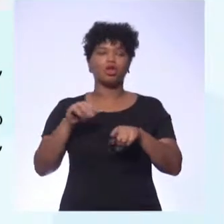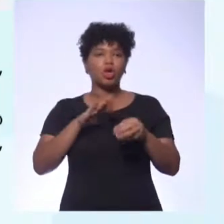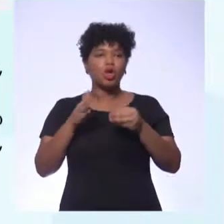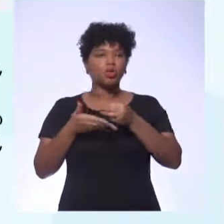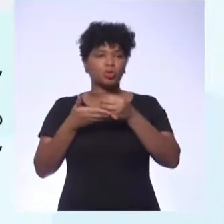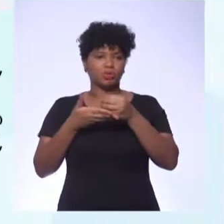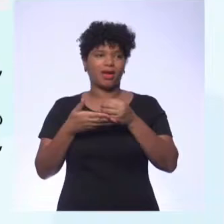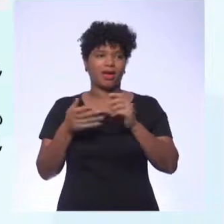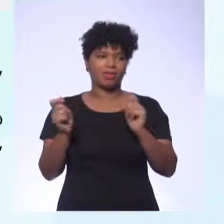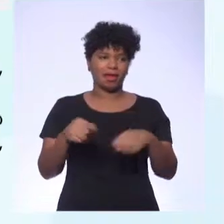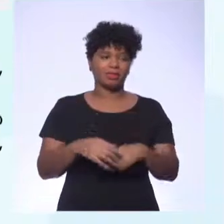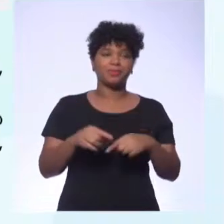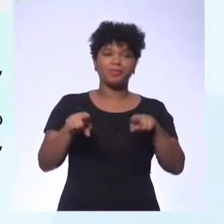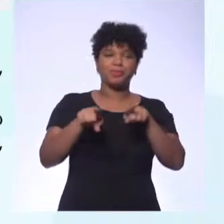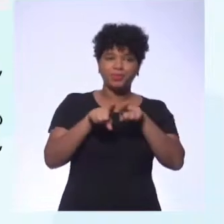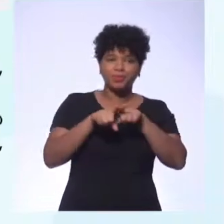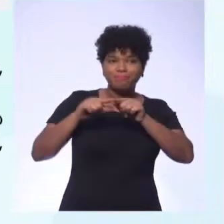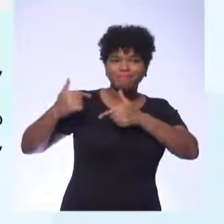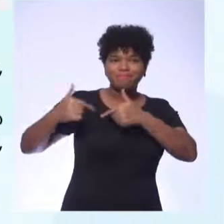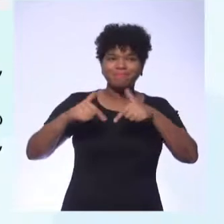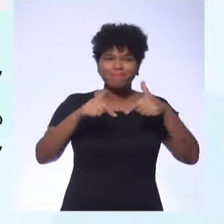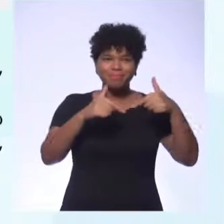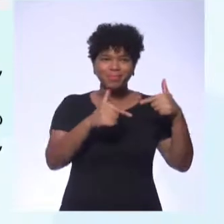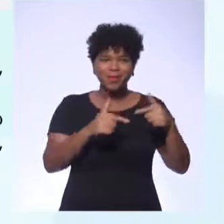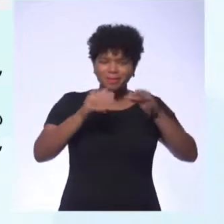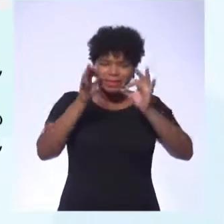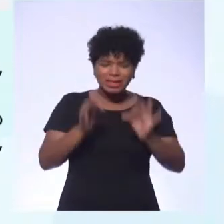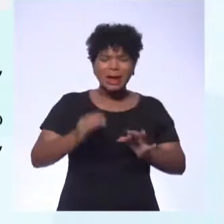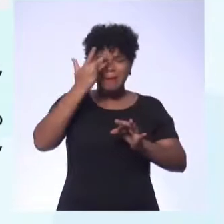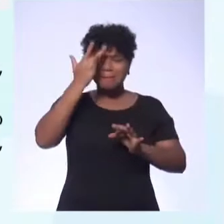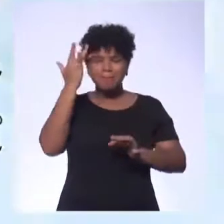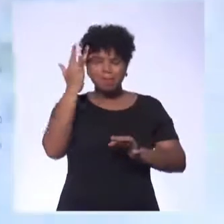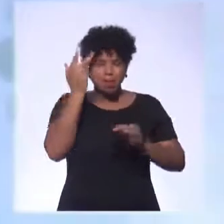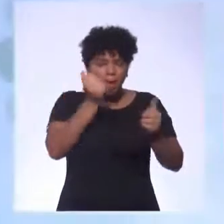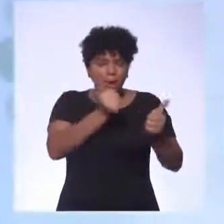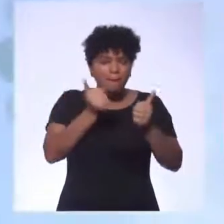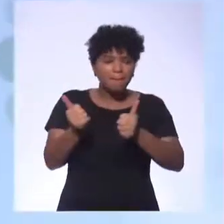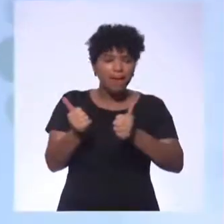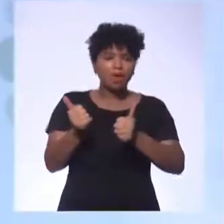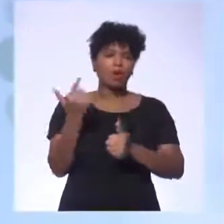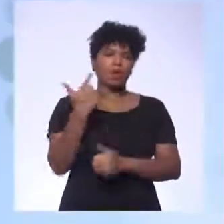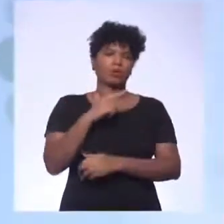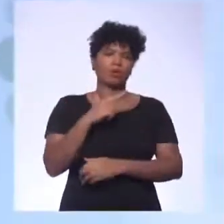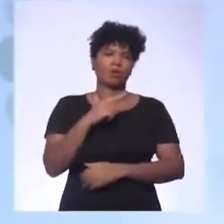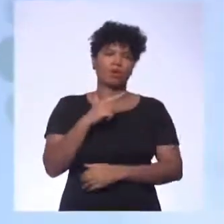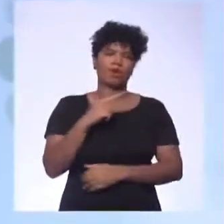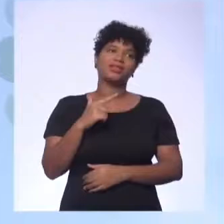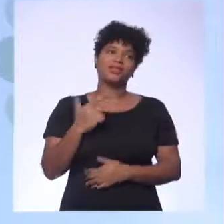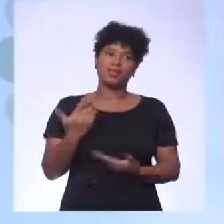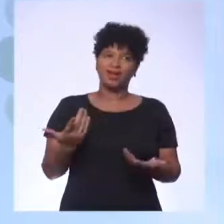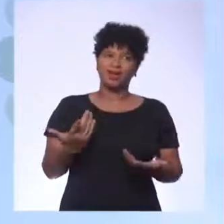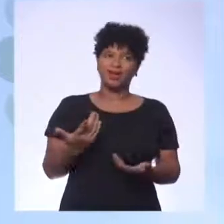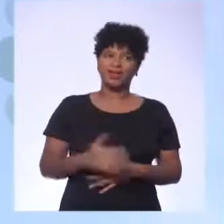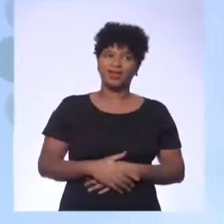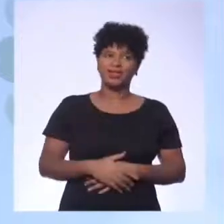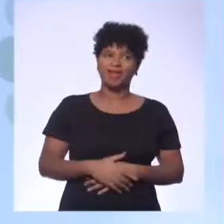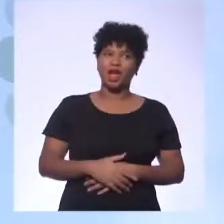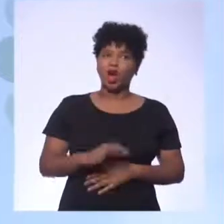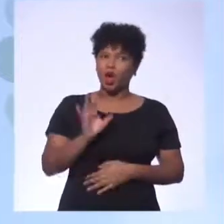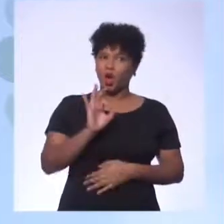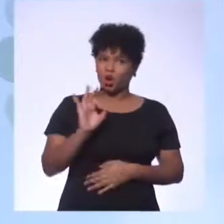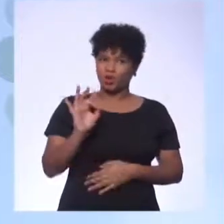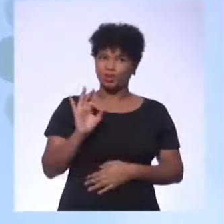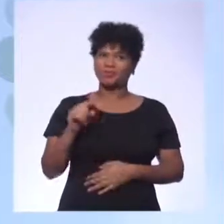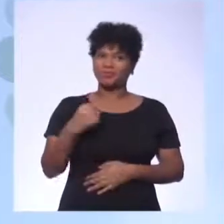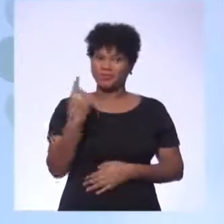Emprego pleno e produtivo e trabalho decente para todos. Então é isso aí. Parece meio utópico,